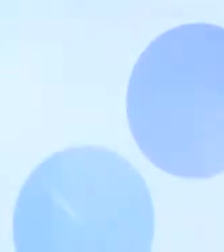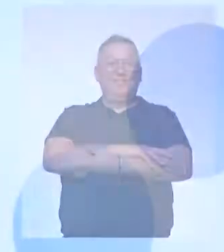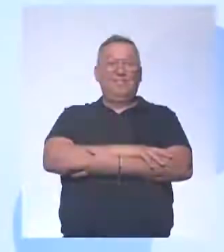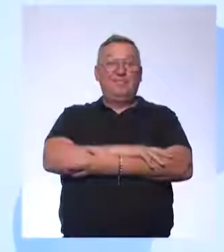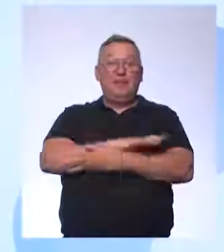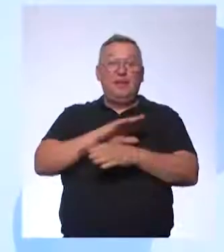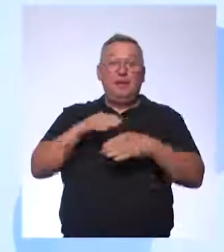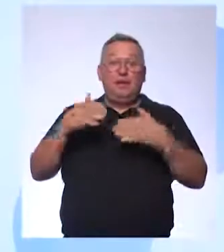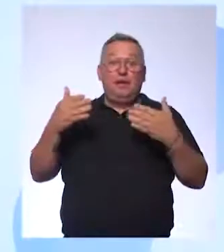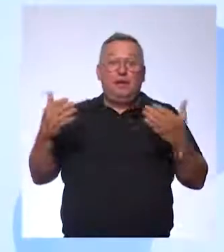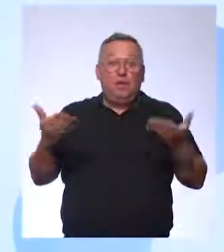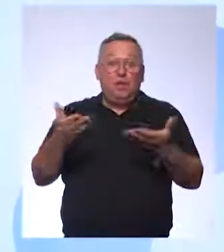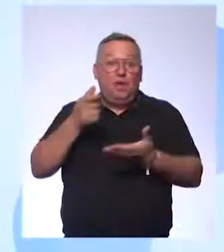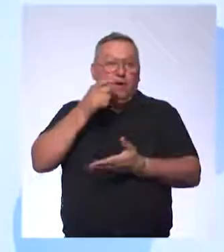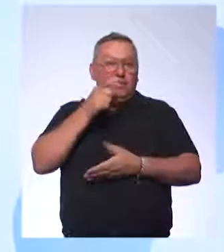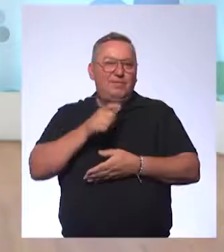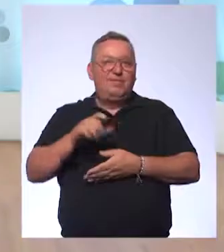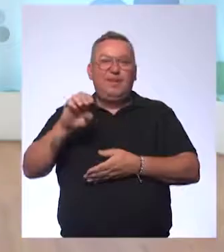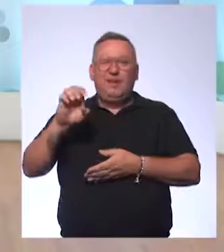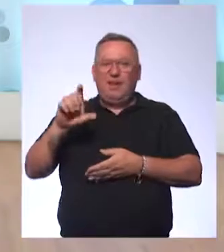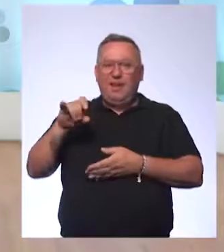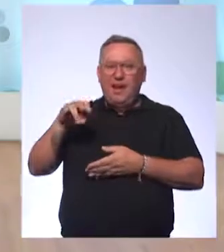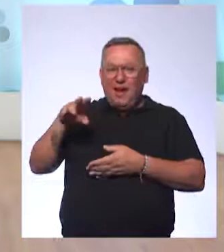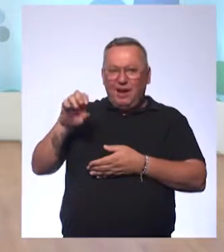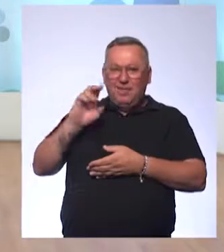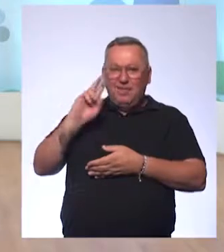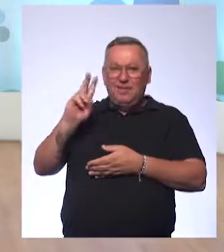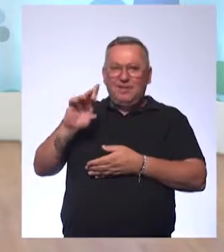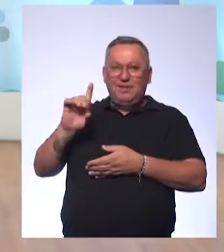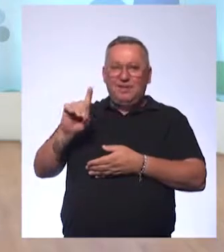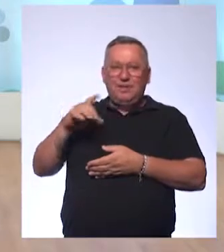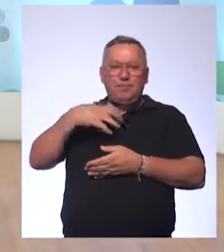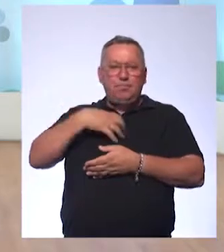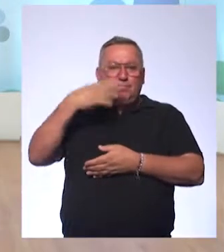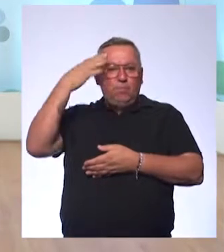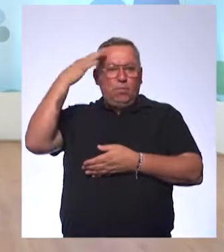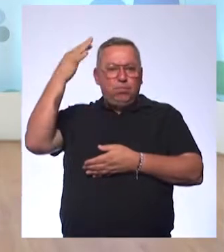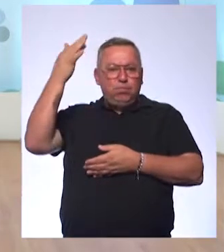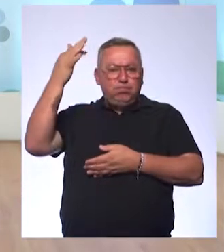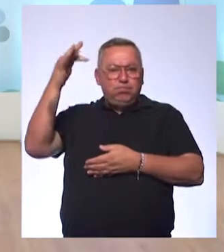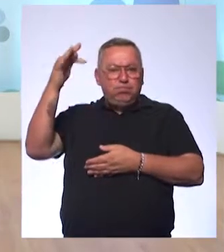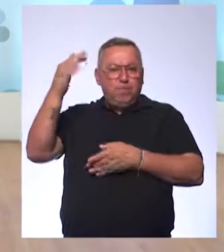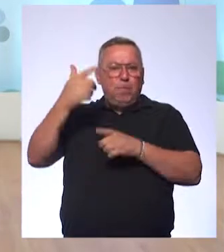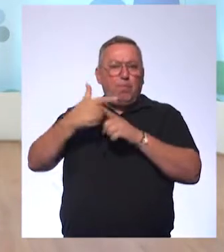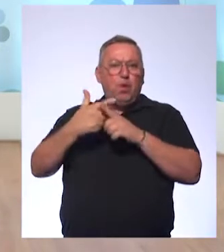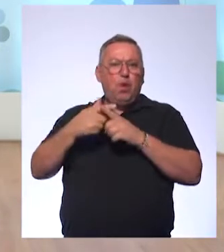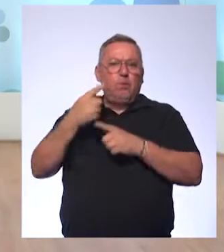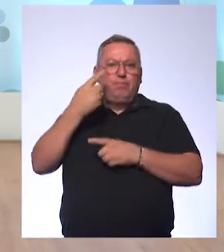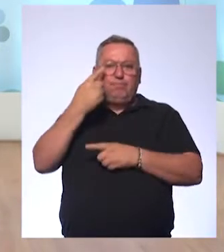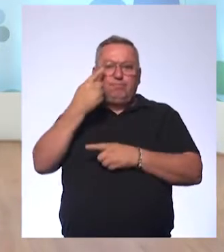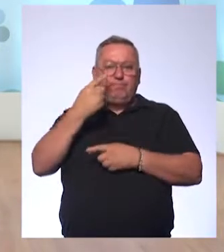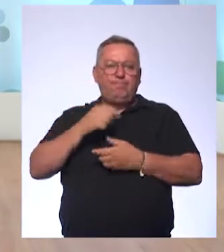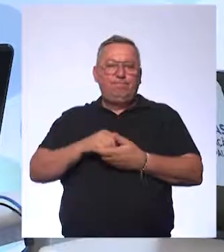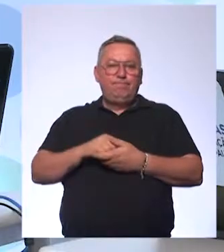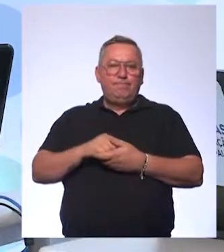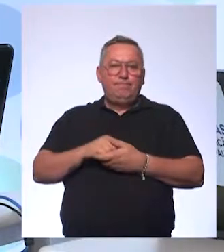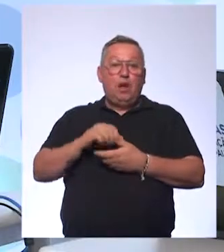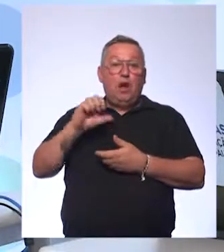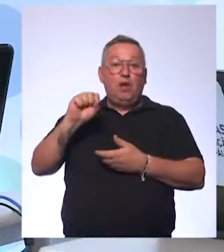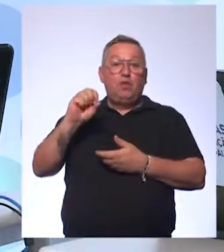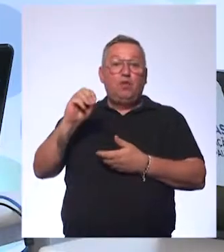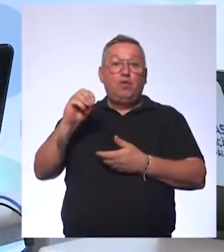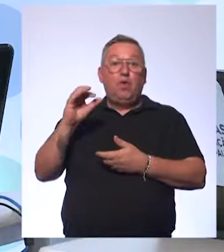E agora, vamos lá, e a Elaine? Vamos para D. Sinto dor de cabeça, pode ser problema de visão. Vamos lá, aluna